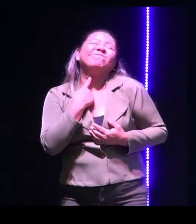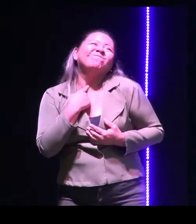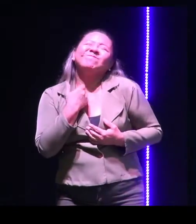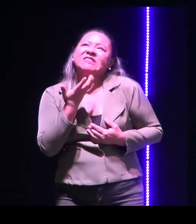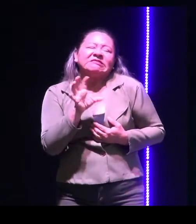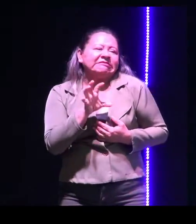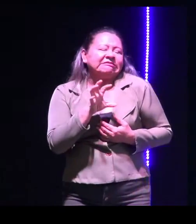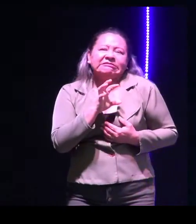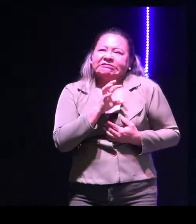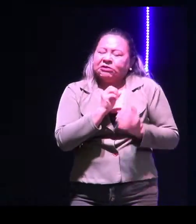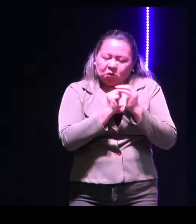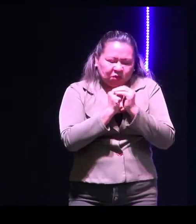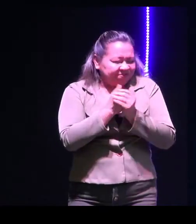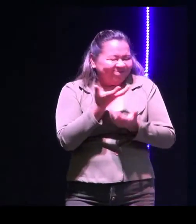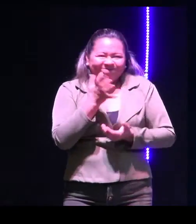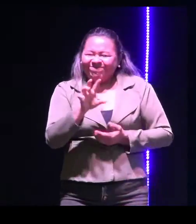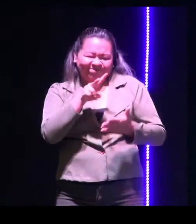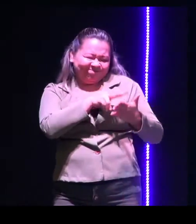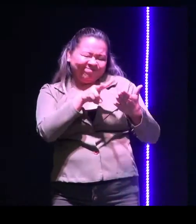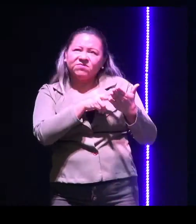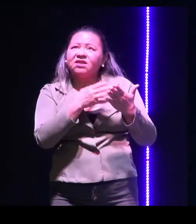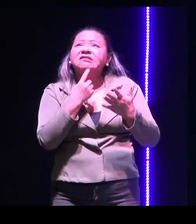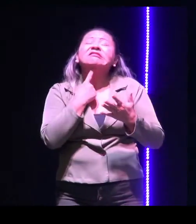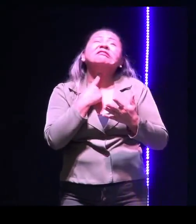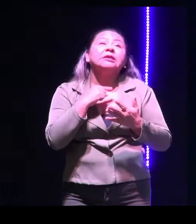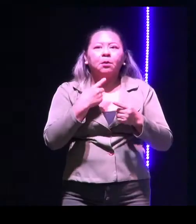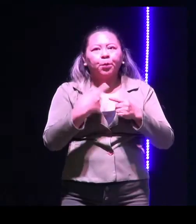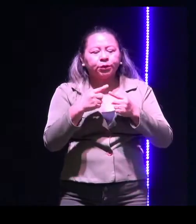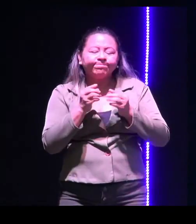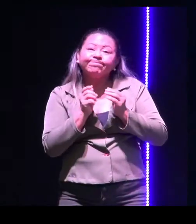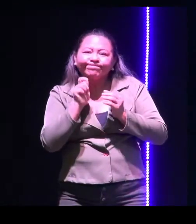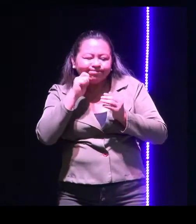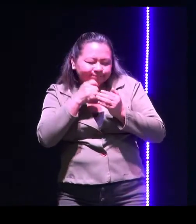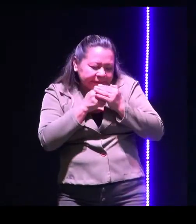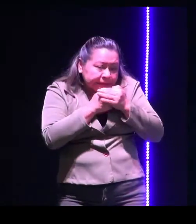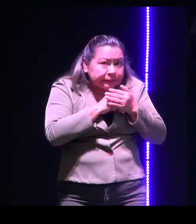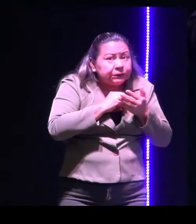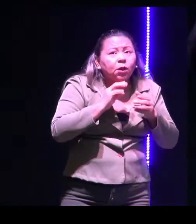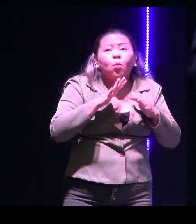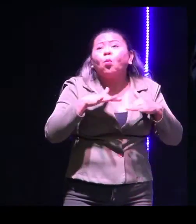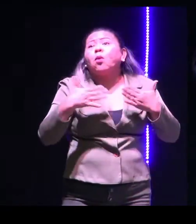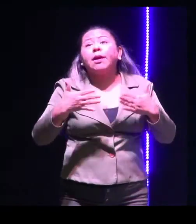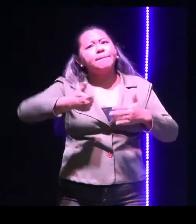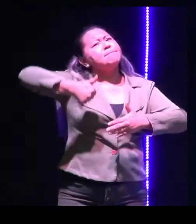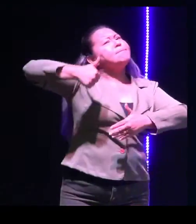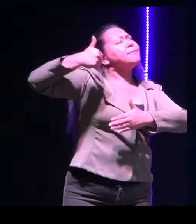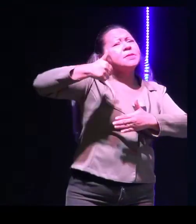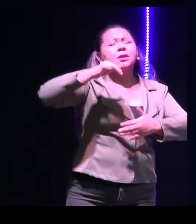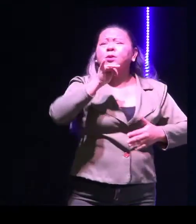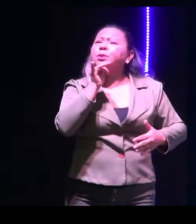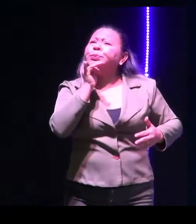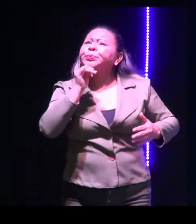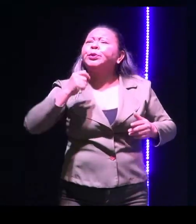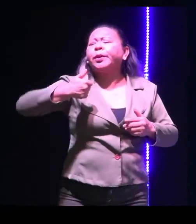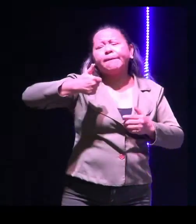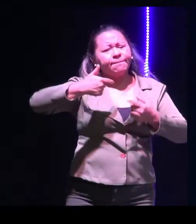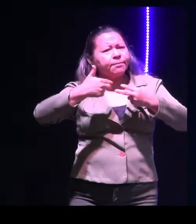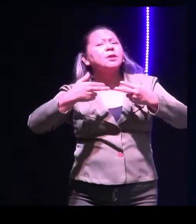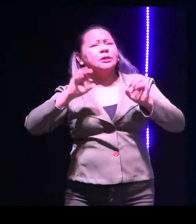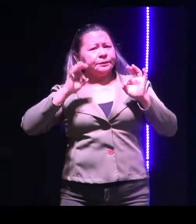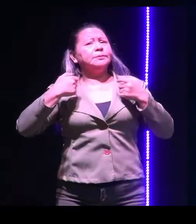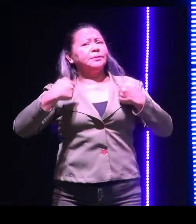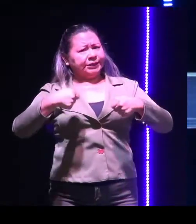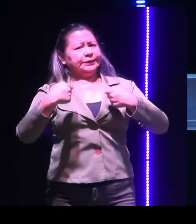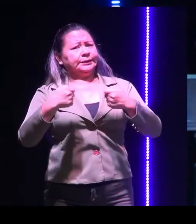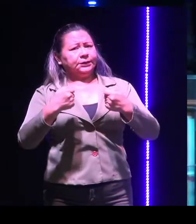em comunhão com Deus e com a igreja. Qual é, querido, uma das primeiras coisas que